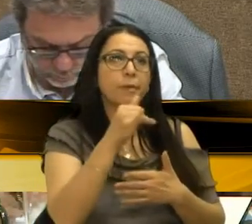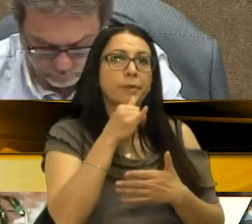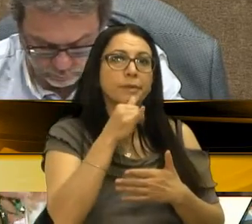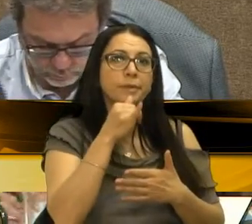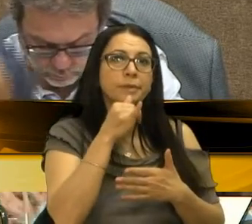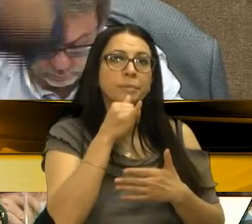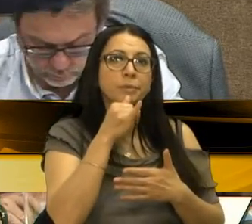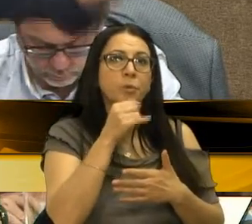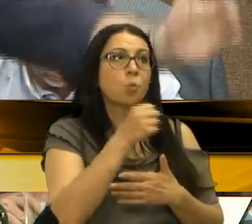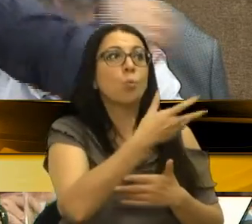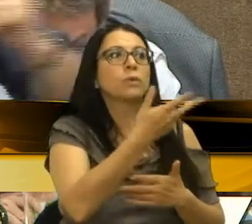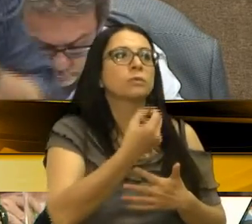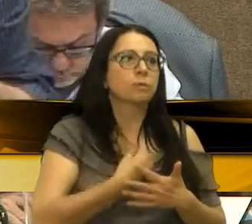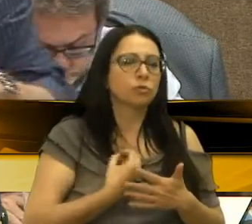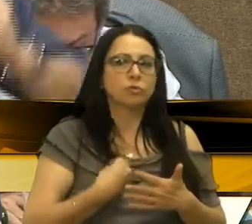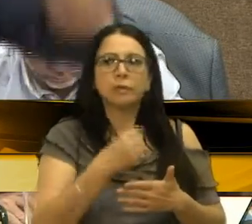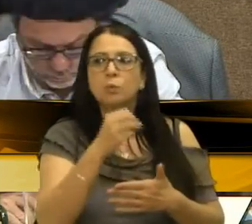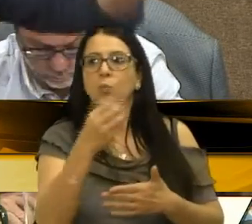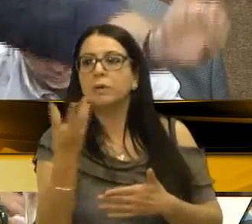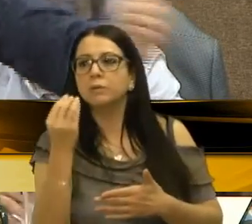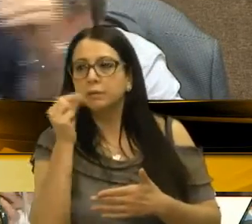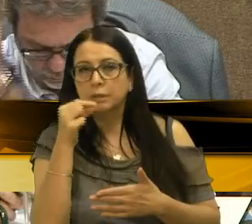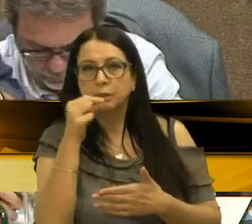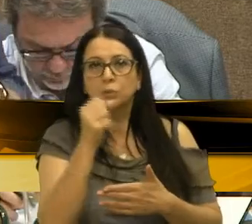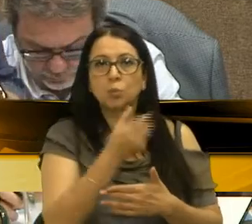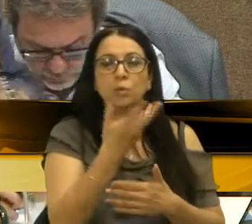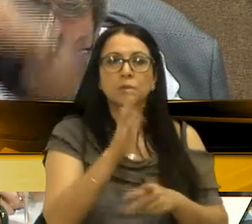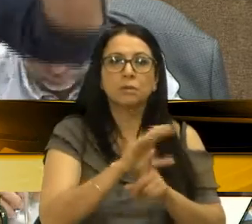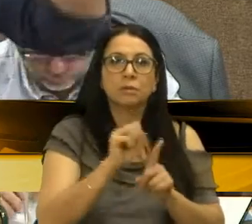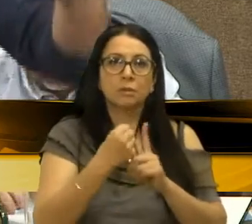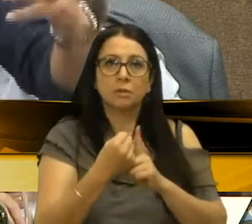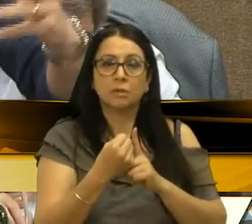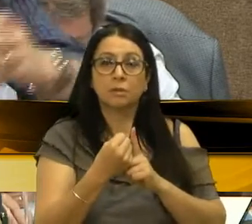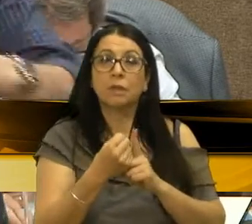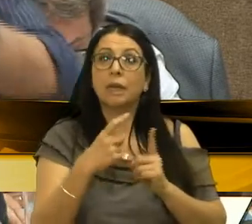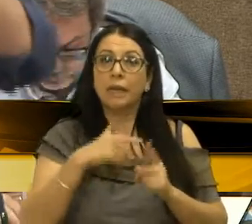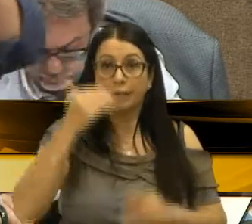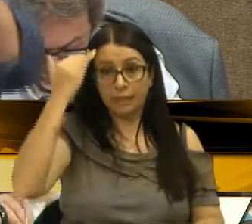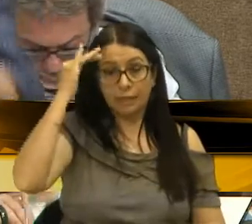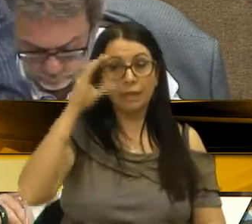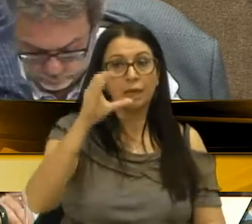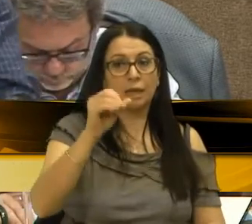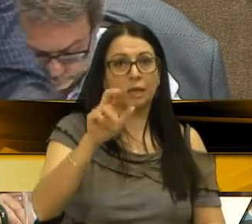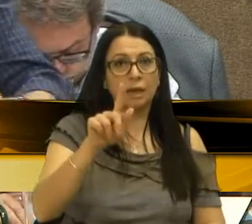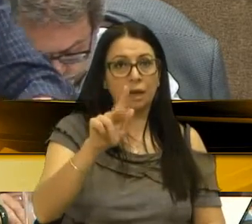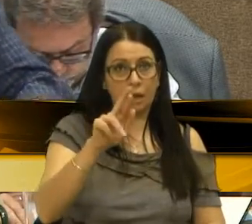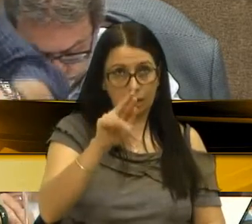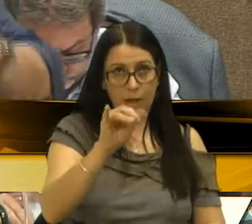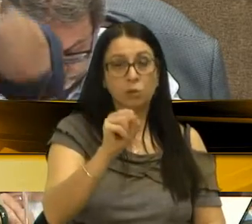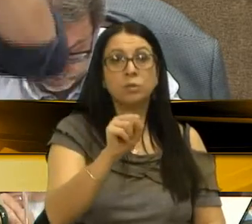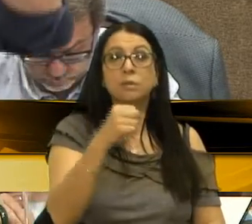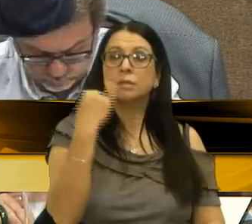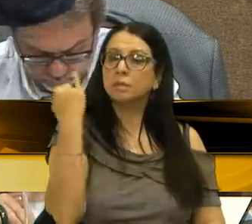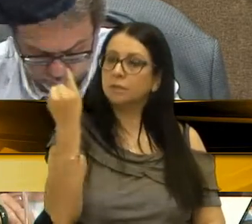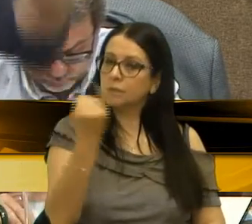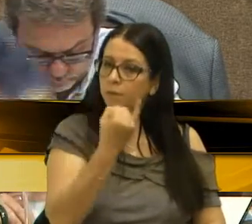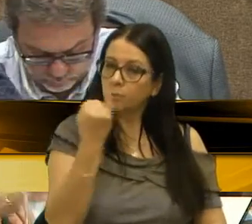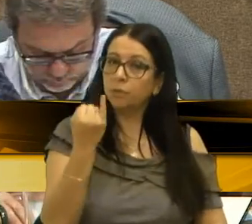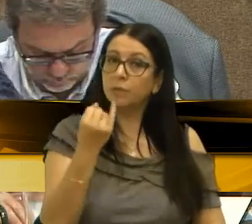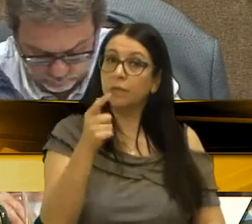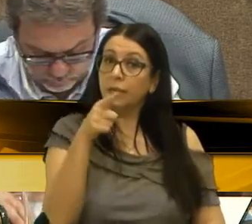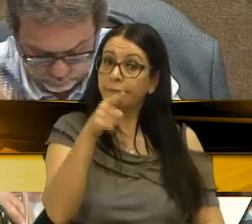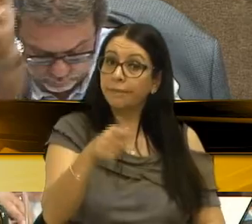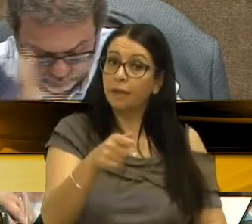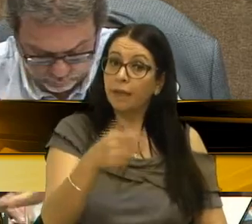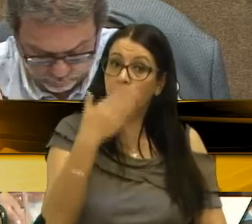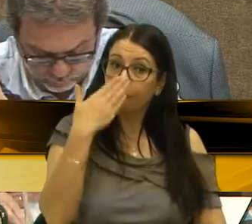X médicos, X odontólogos, X assistentes sociais. Entendo que são cargos importantes. Quem está à frente da